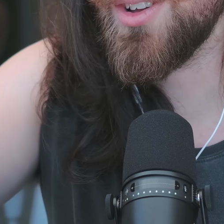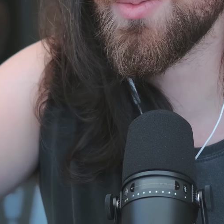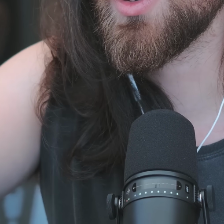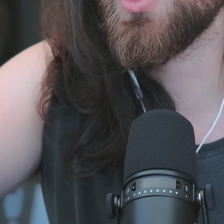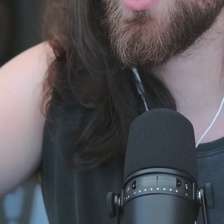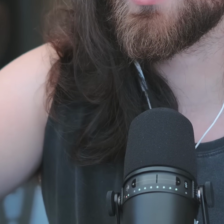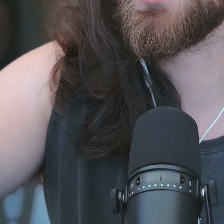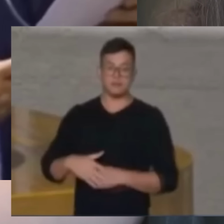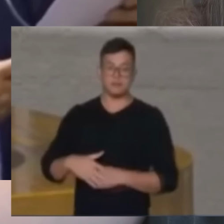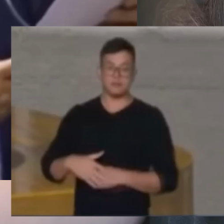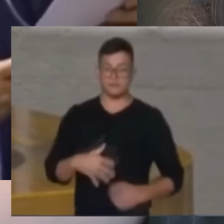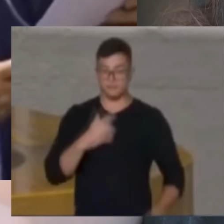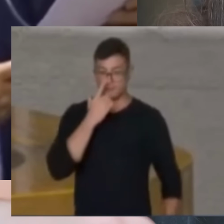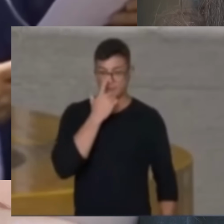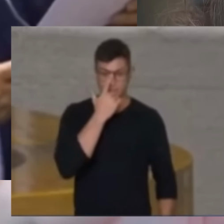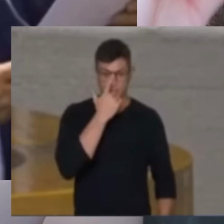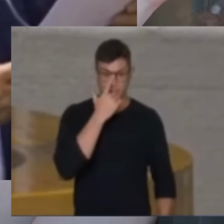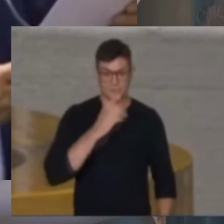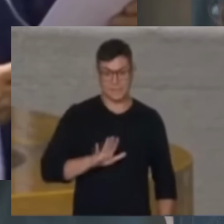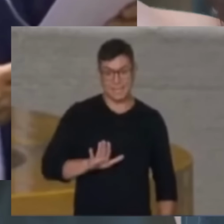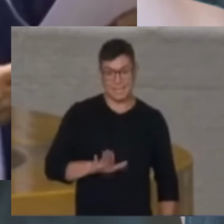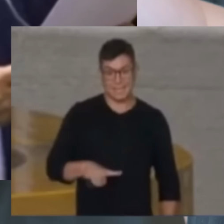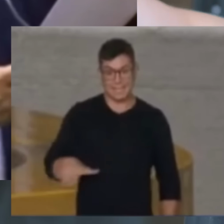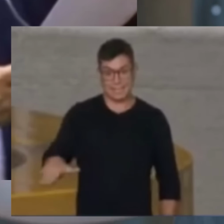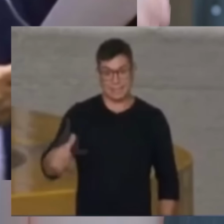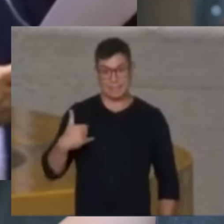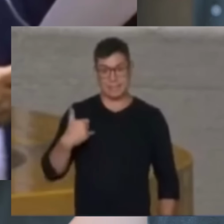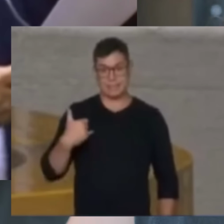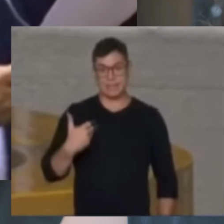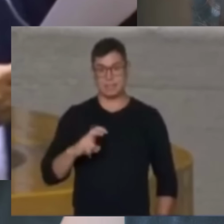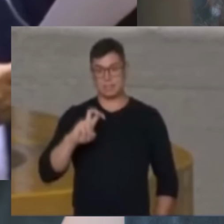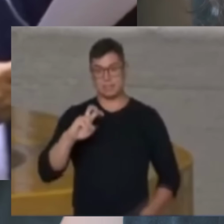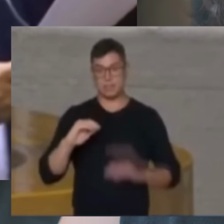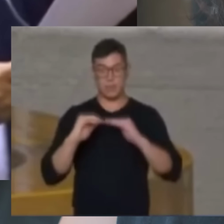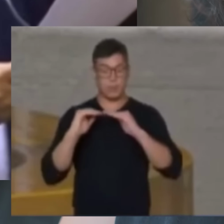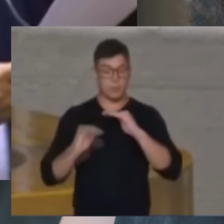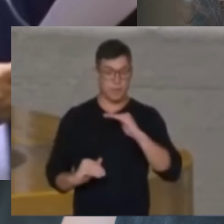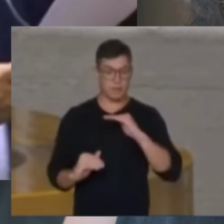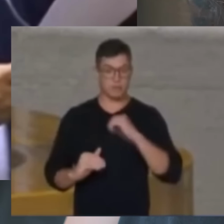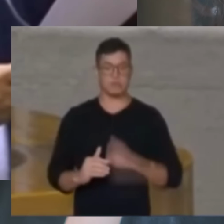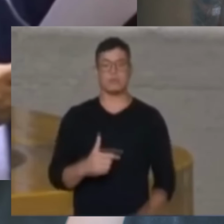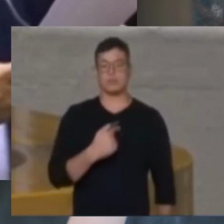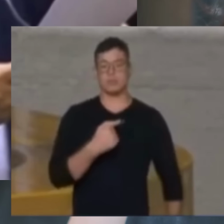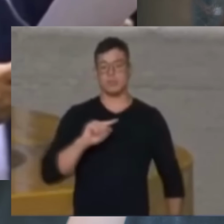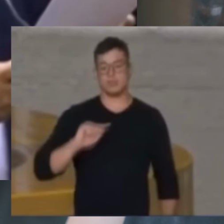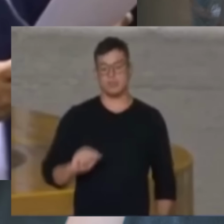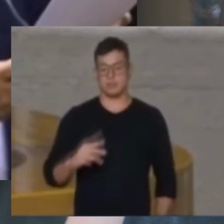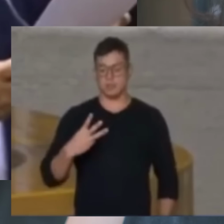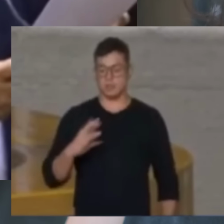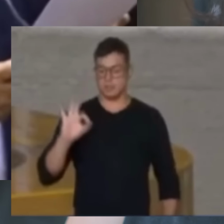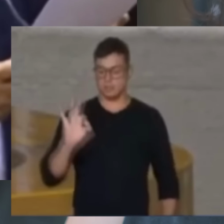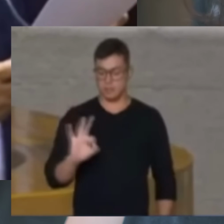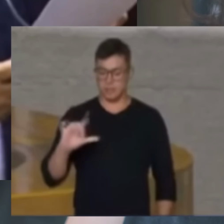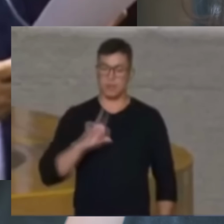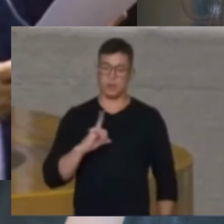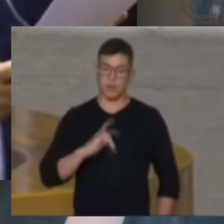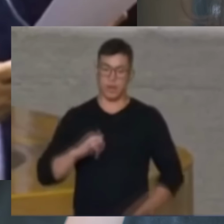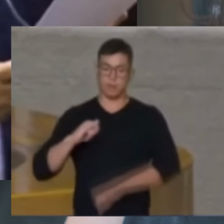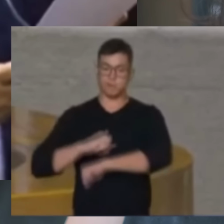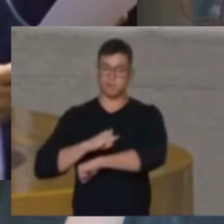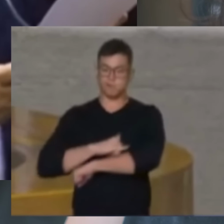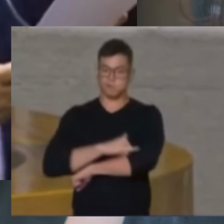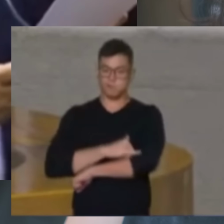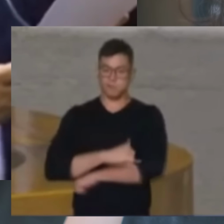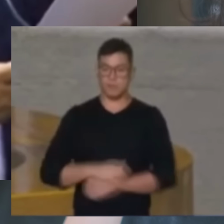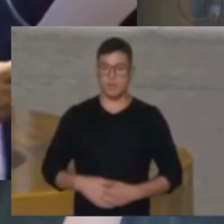um negócio muito louco, tá ligado? 7,3% registram sobrepeso no país. Portanto,